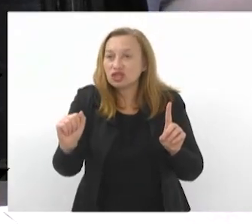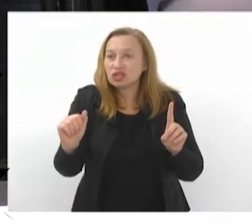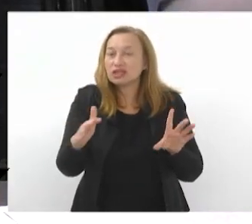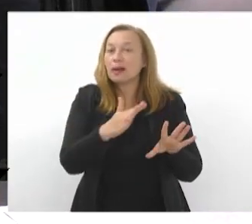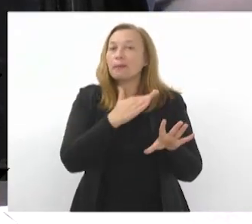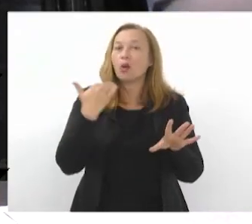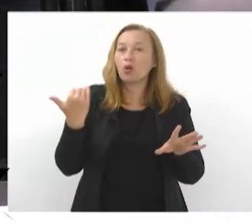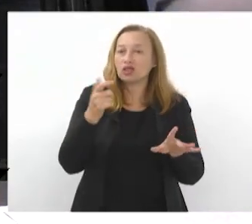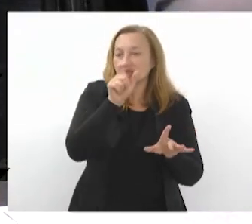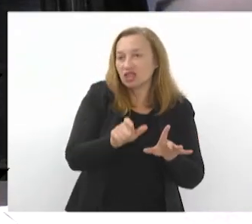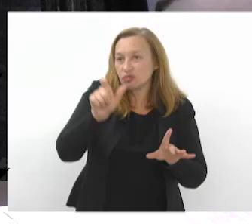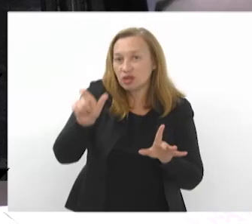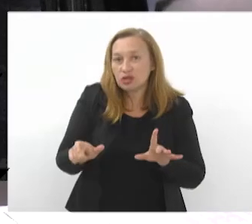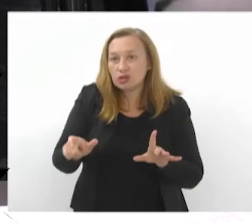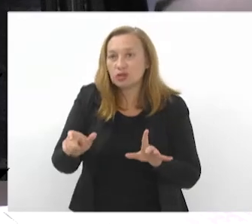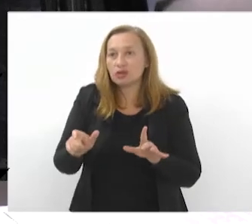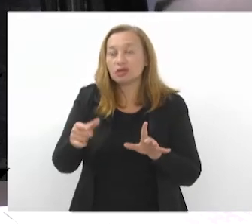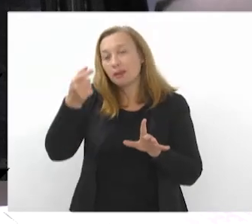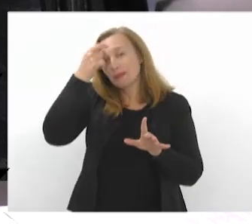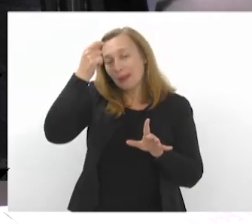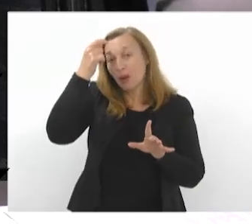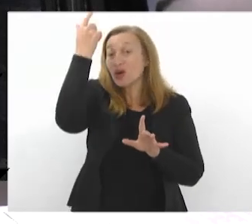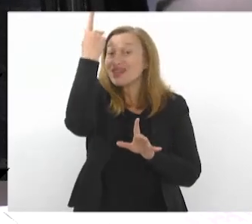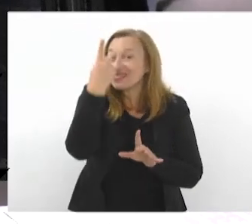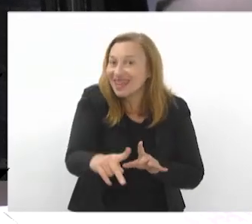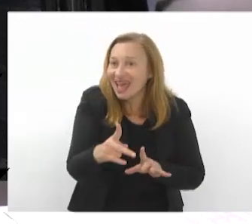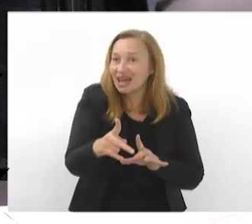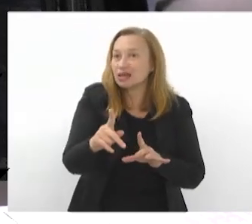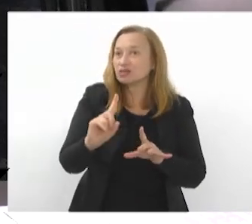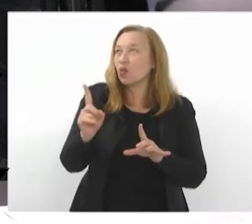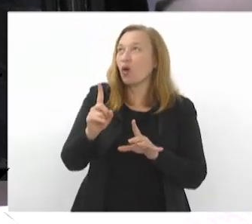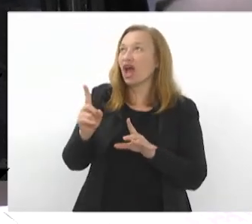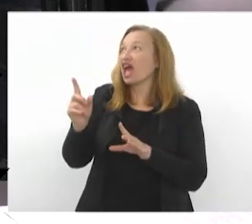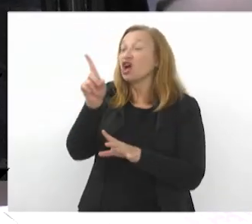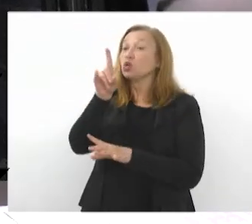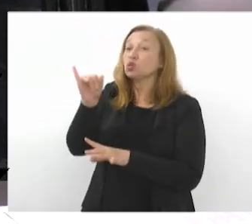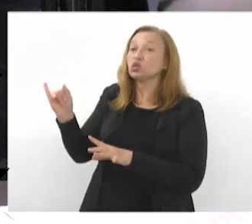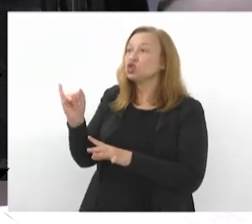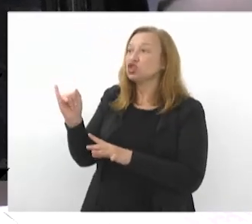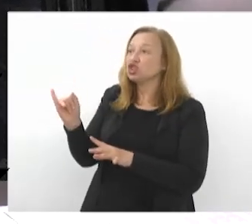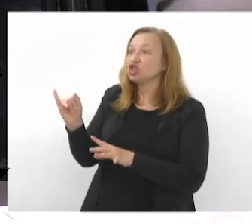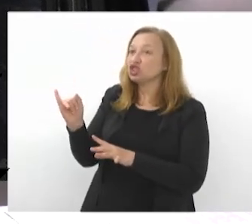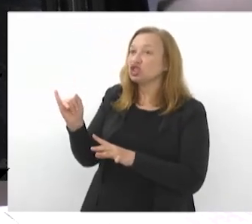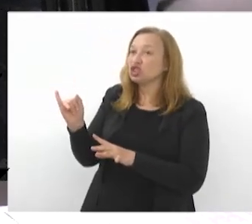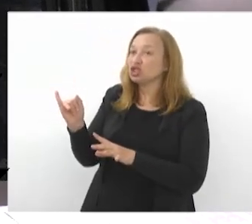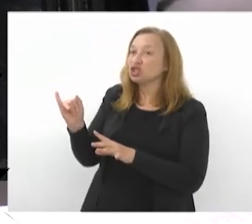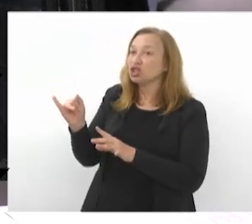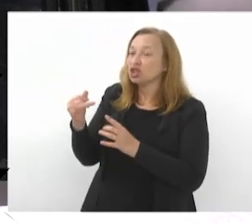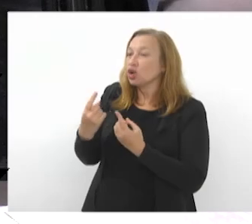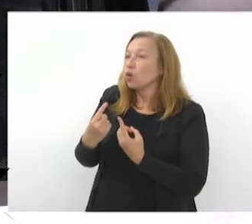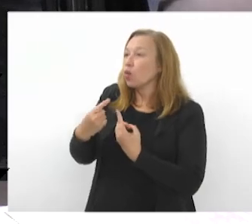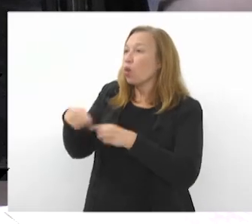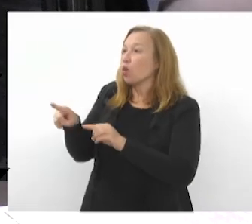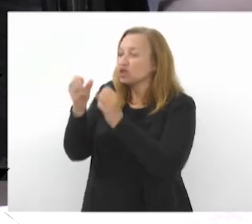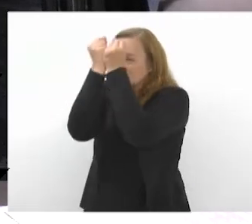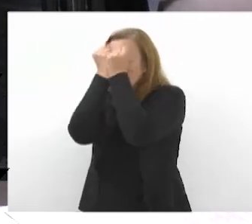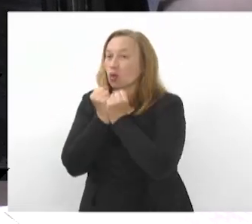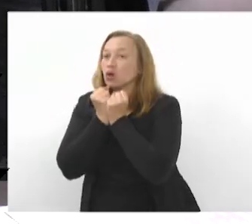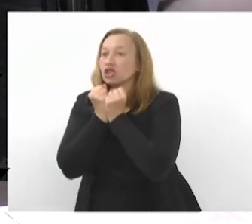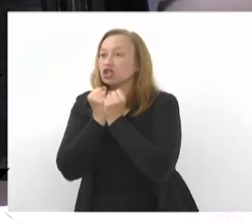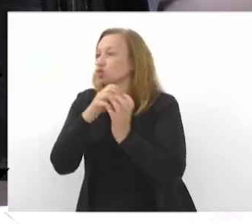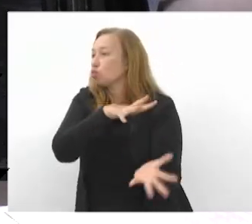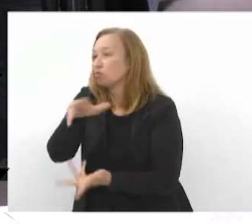né? Em memória delas. Não está fazendo um dia genérico de combate ao terrorismo no